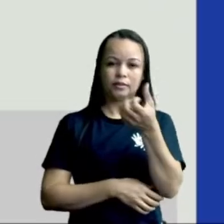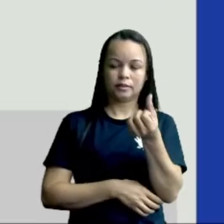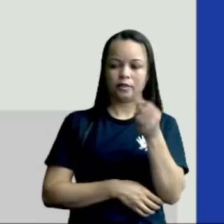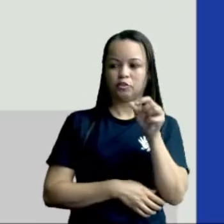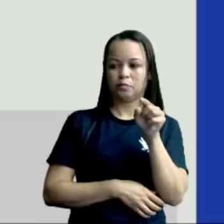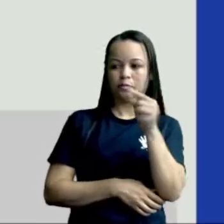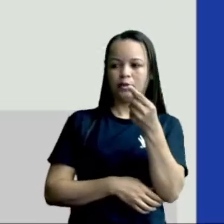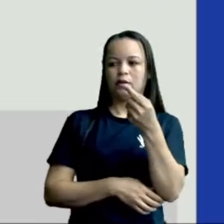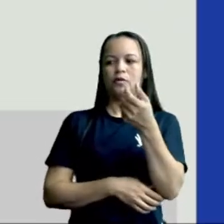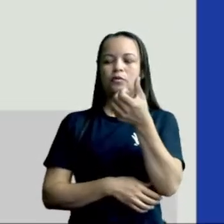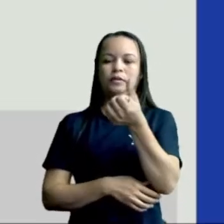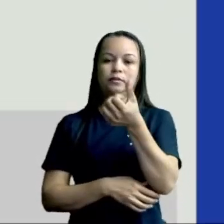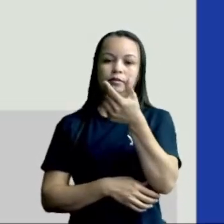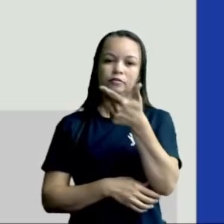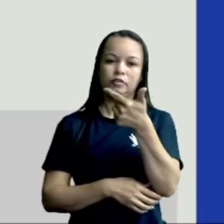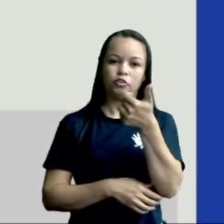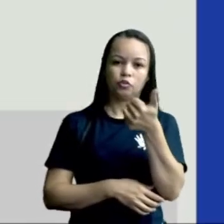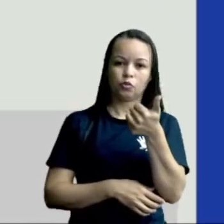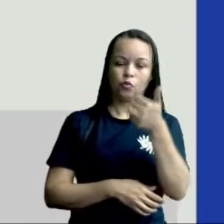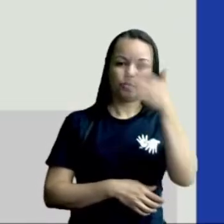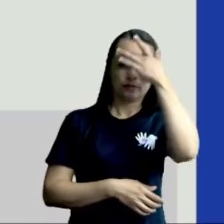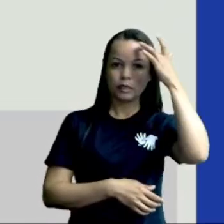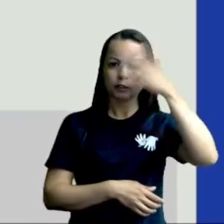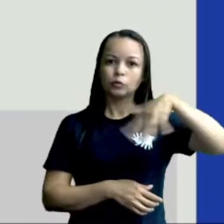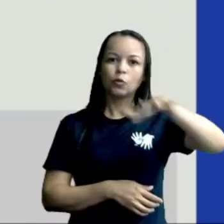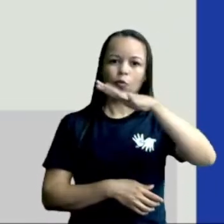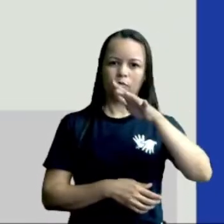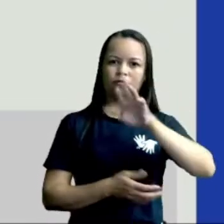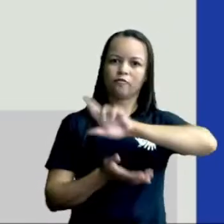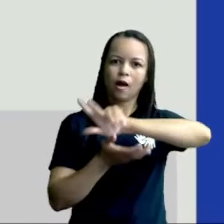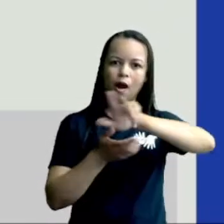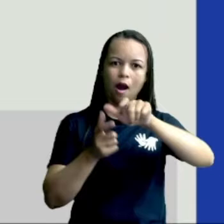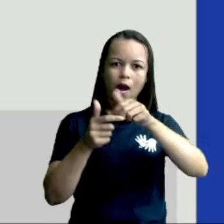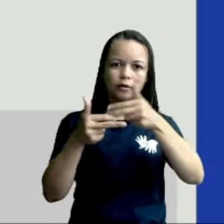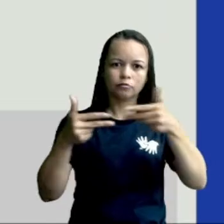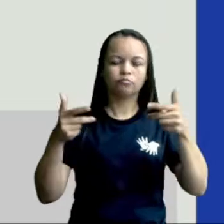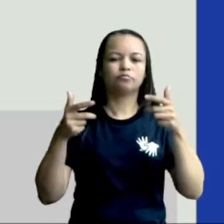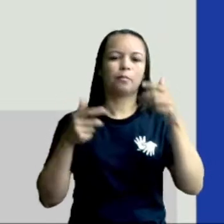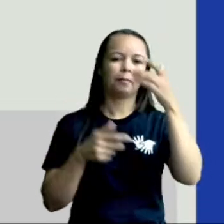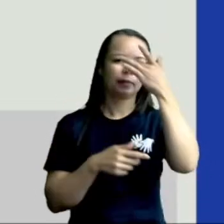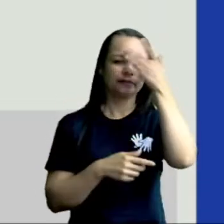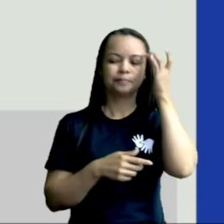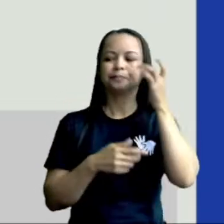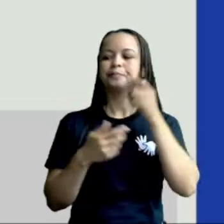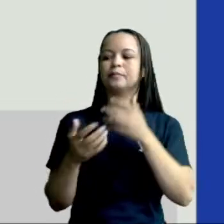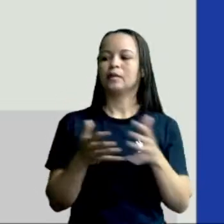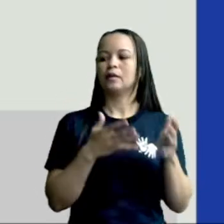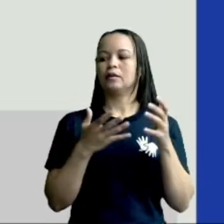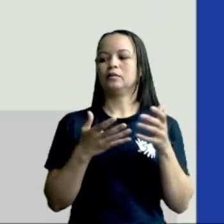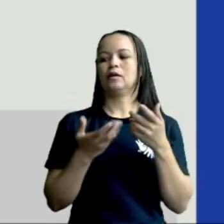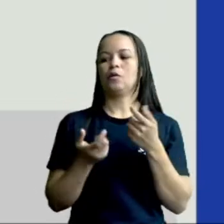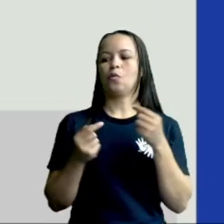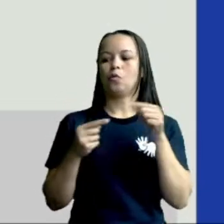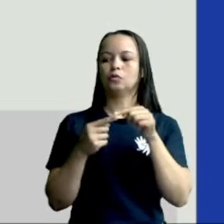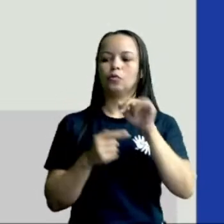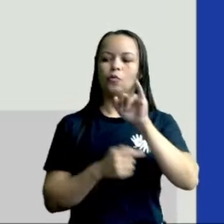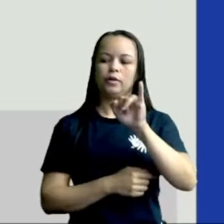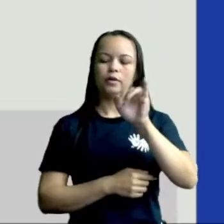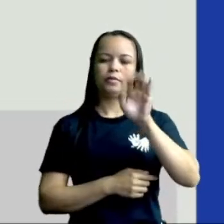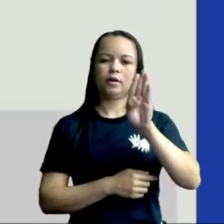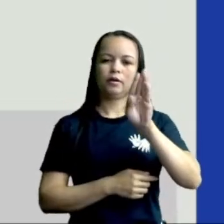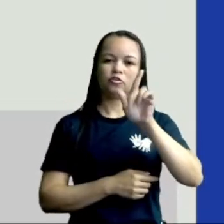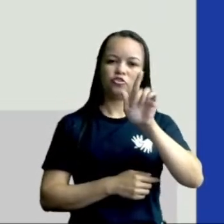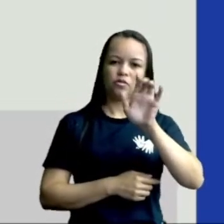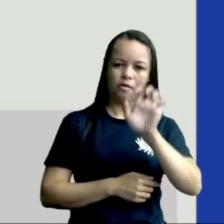9.616.621 habitantes. É muita gente, né não? De acordo com a estimativa do Instituto Brasileiro de Geografia e Estatística, o